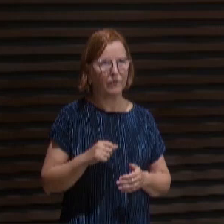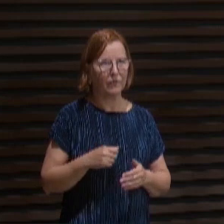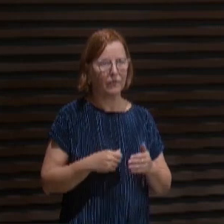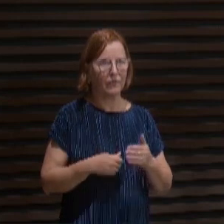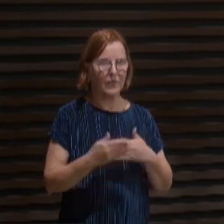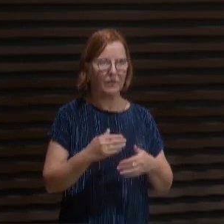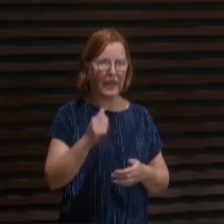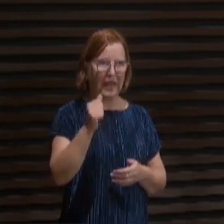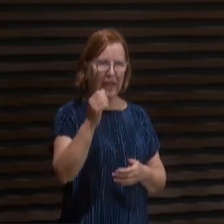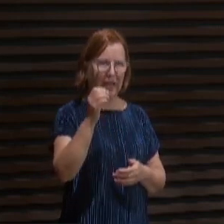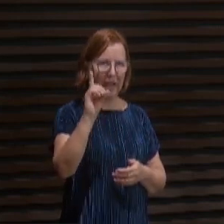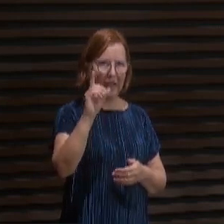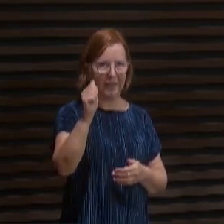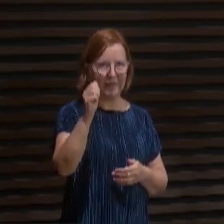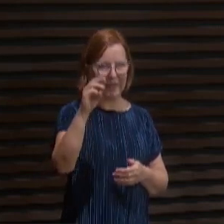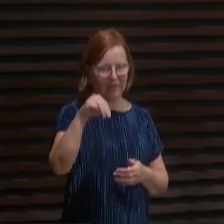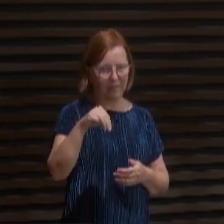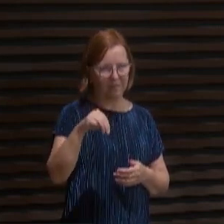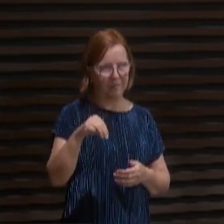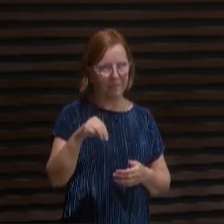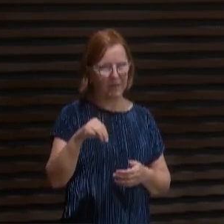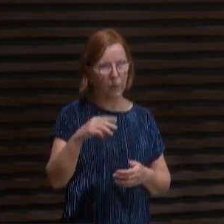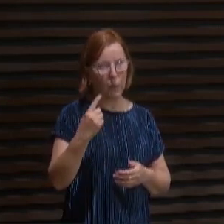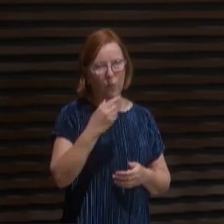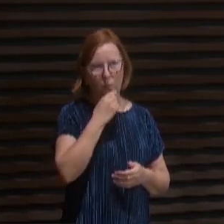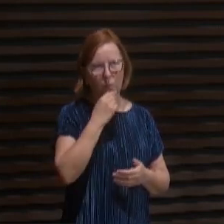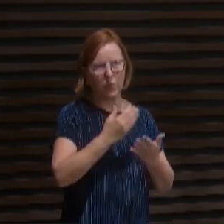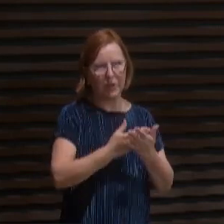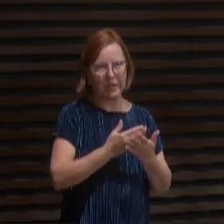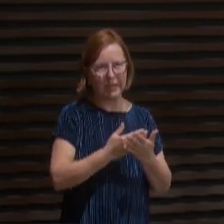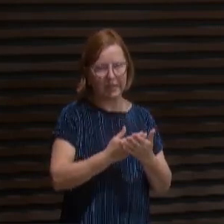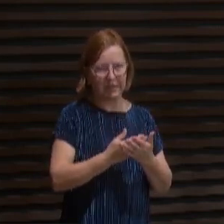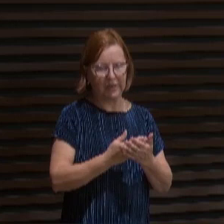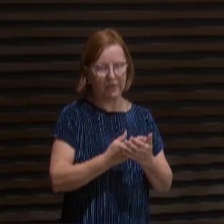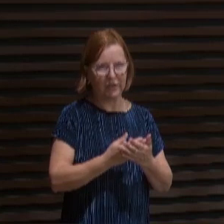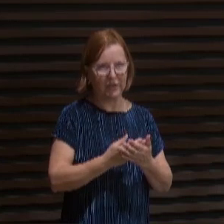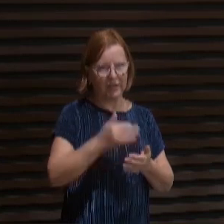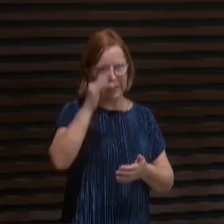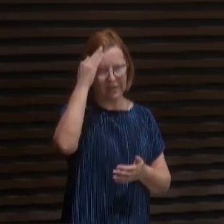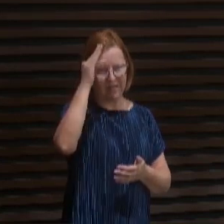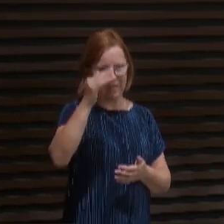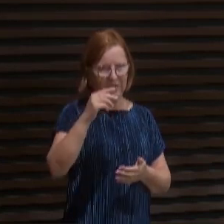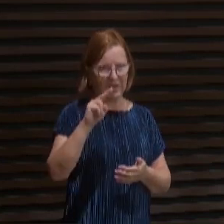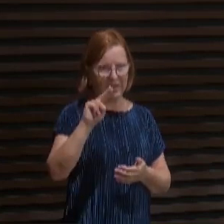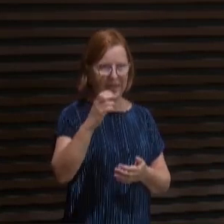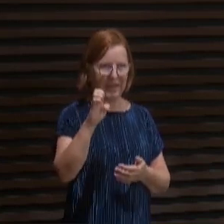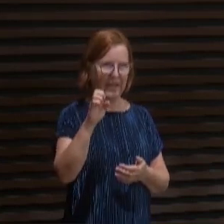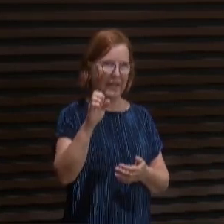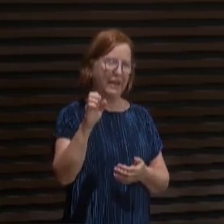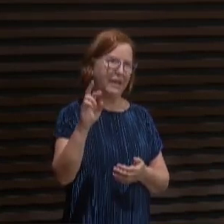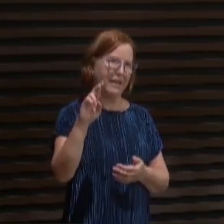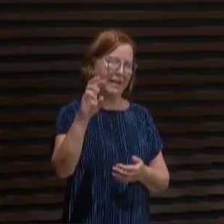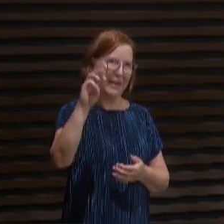Adam Weishauspet, estudante de Hermes Trismegisto, e implantador daquilo que é